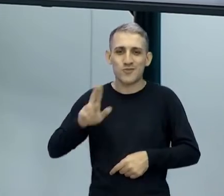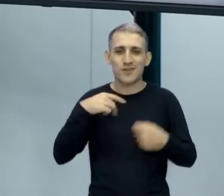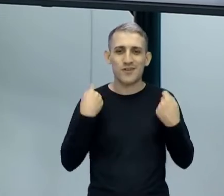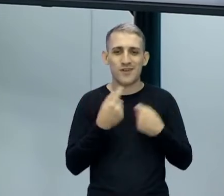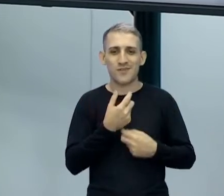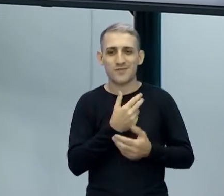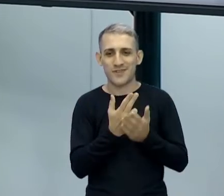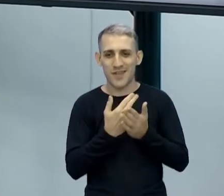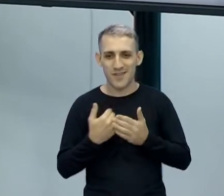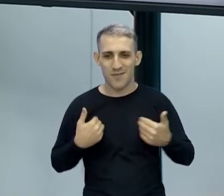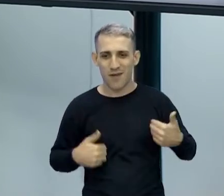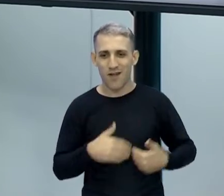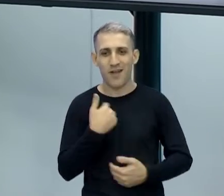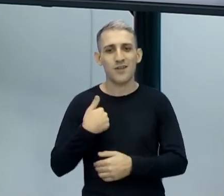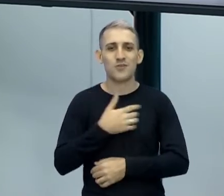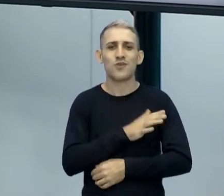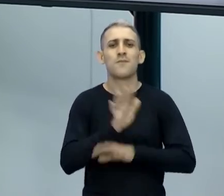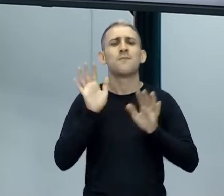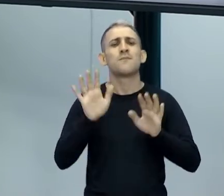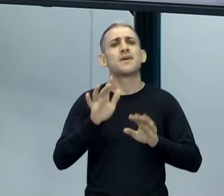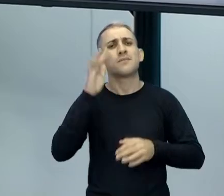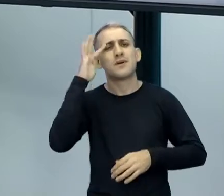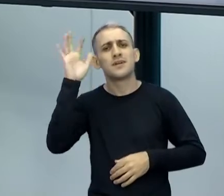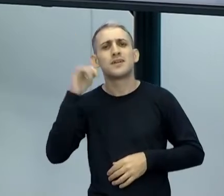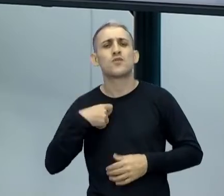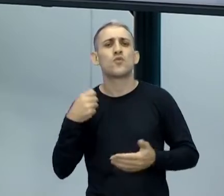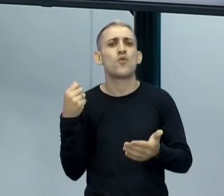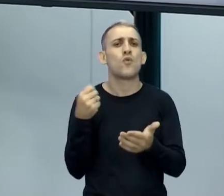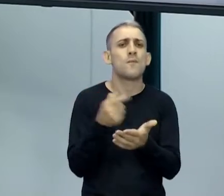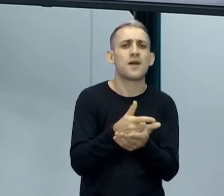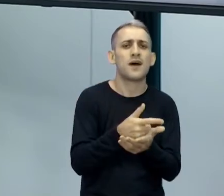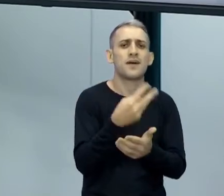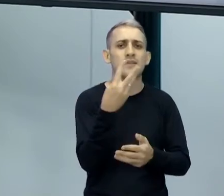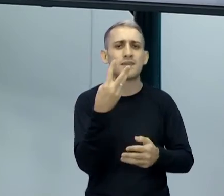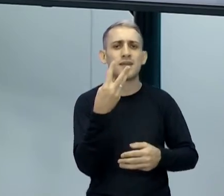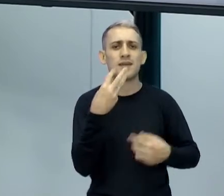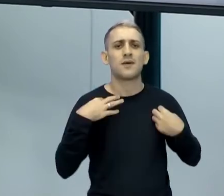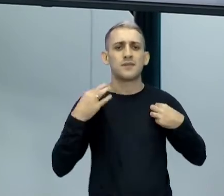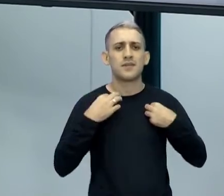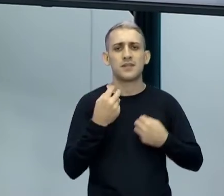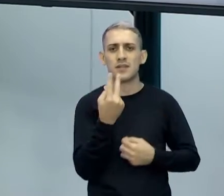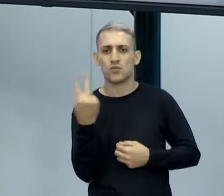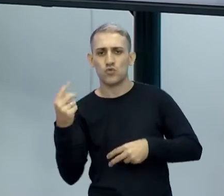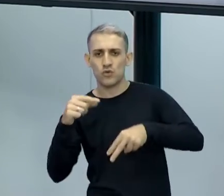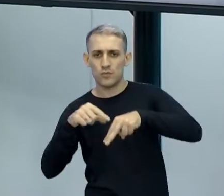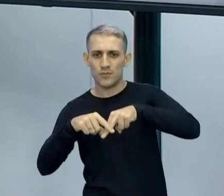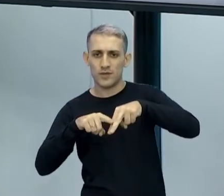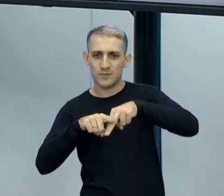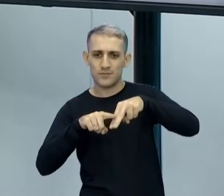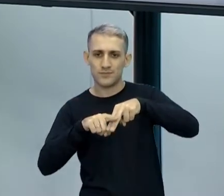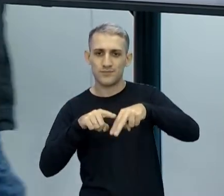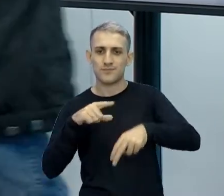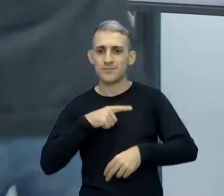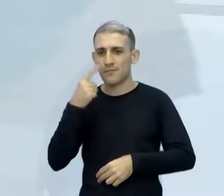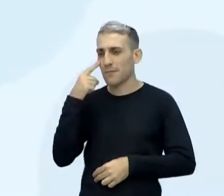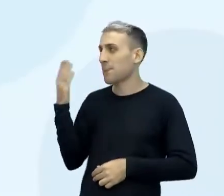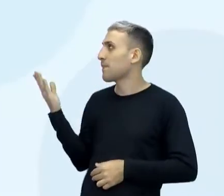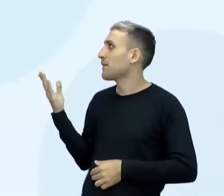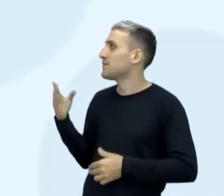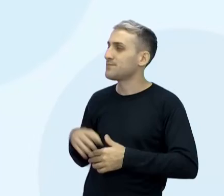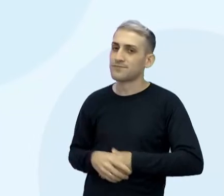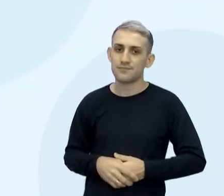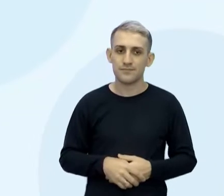estampa. Mas vamos fazer de conta que eu vou comprar lá 3 camisetas e 2 bermudas, tá? Eu vou deixar anotadinho aqui do lado, ó, que eu